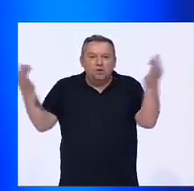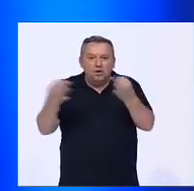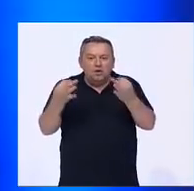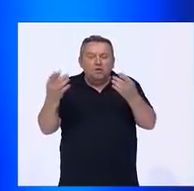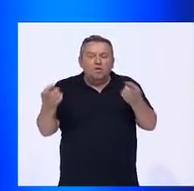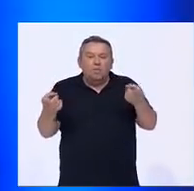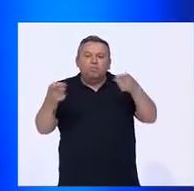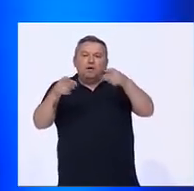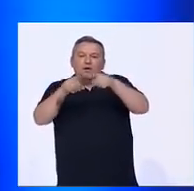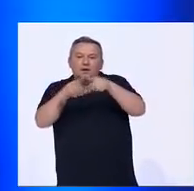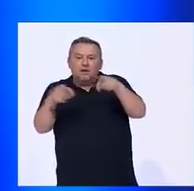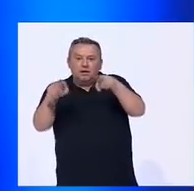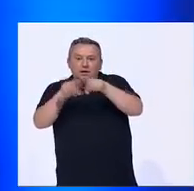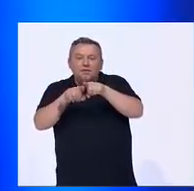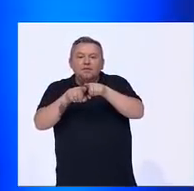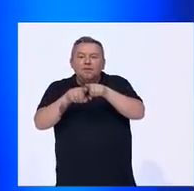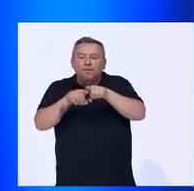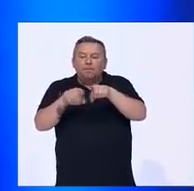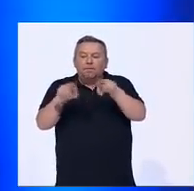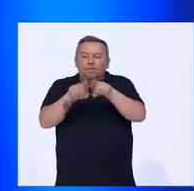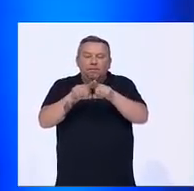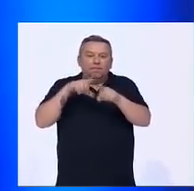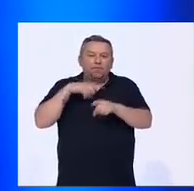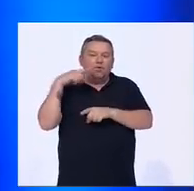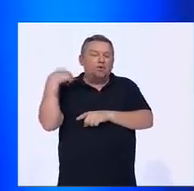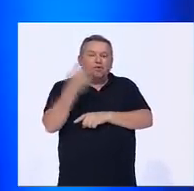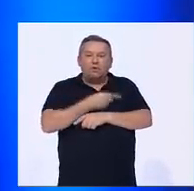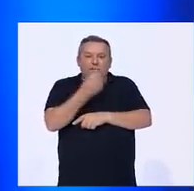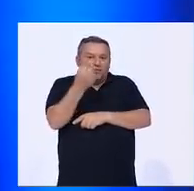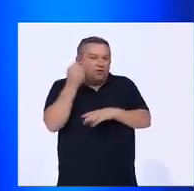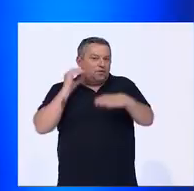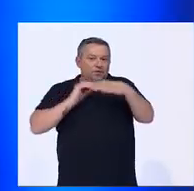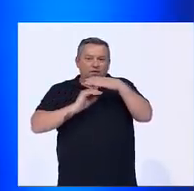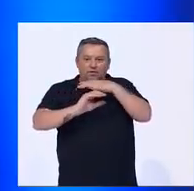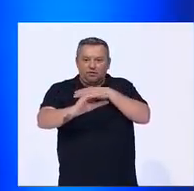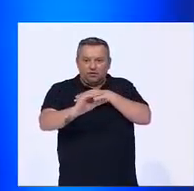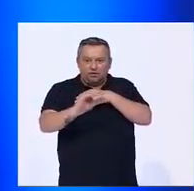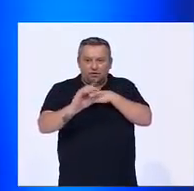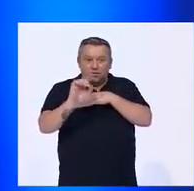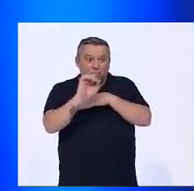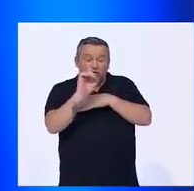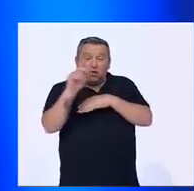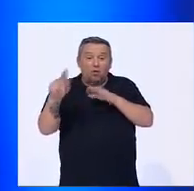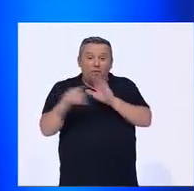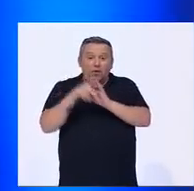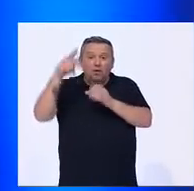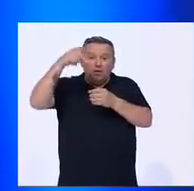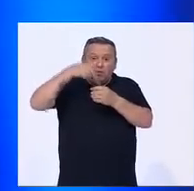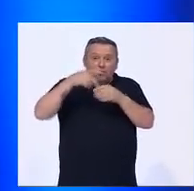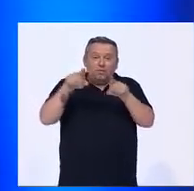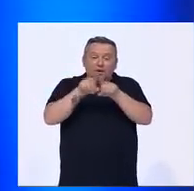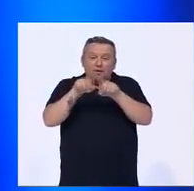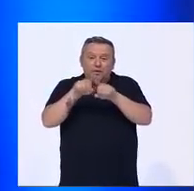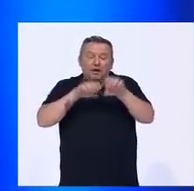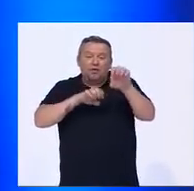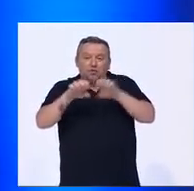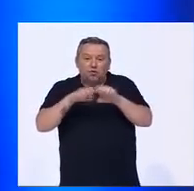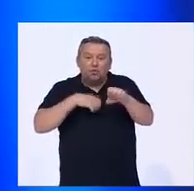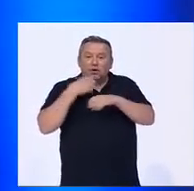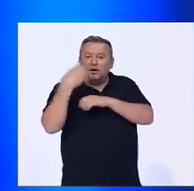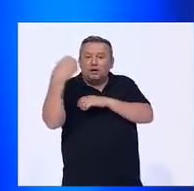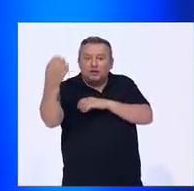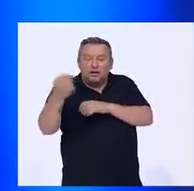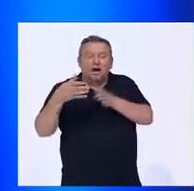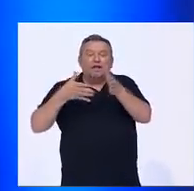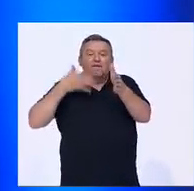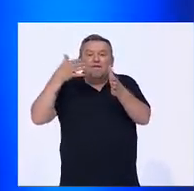de trazer o capital estrangeiro. Nós não temos capital para investimentos, não só na área do petróleo, mas na própria infraestrutura, estradas, rodovias,